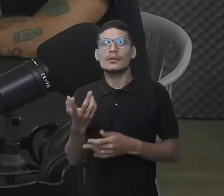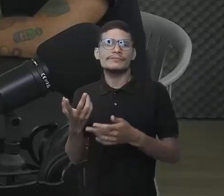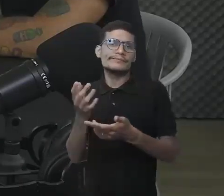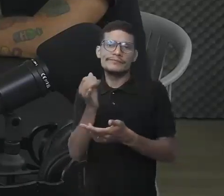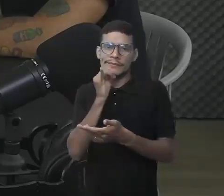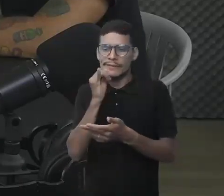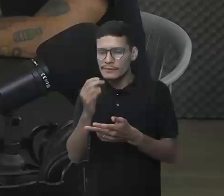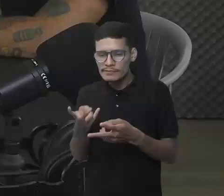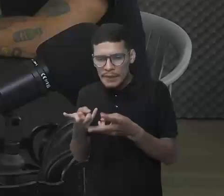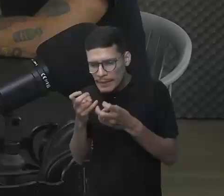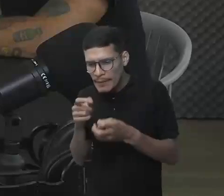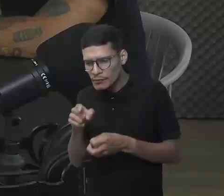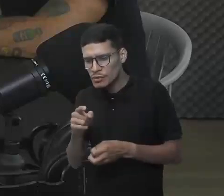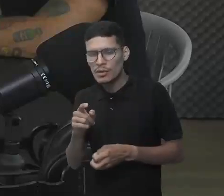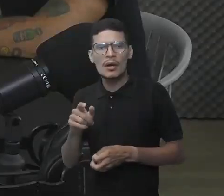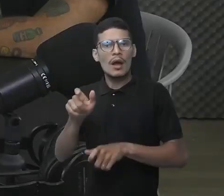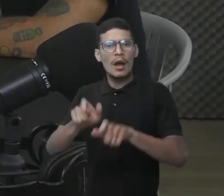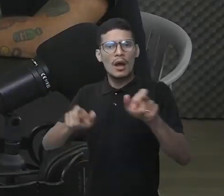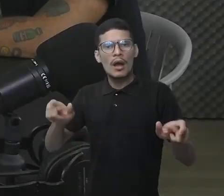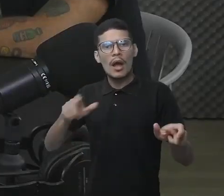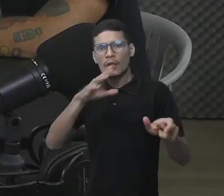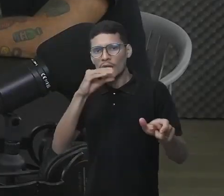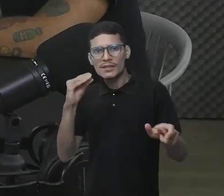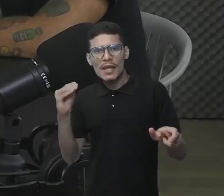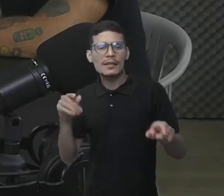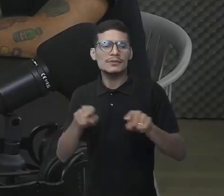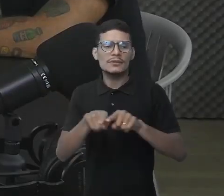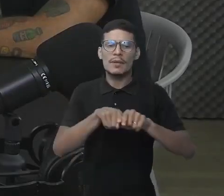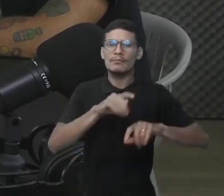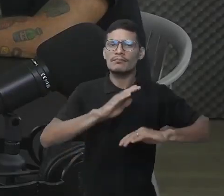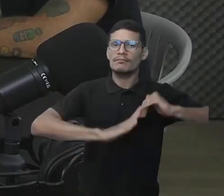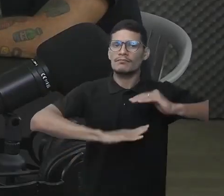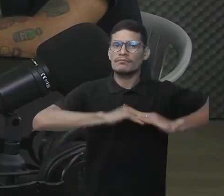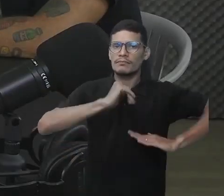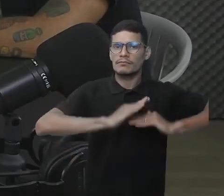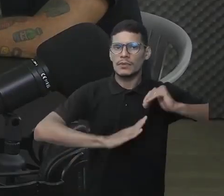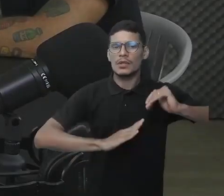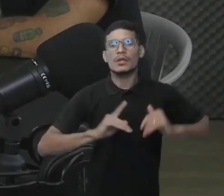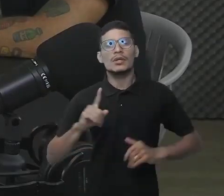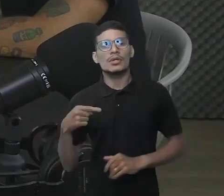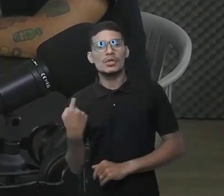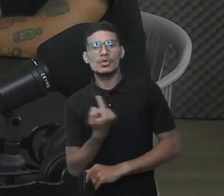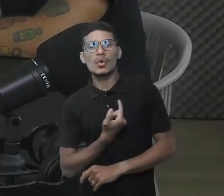adolescentes, ouvimos especialistas, fizemos